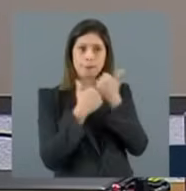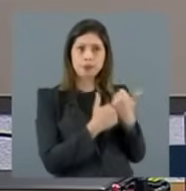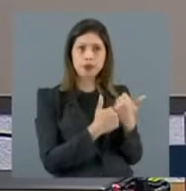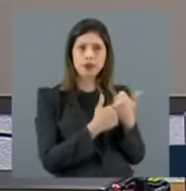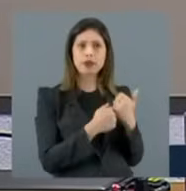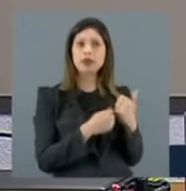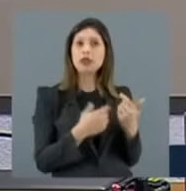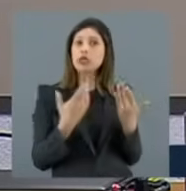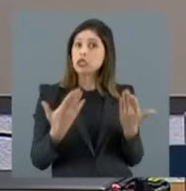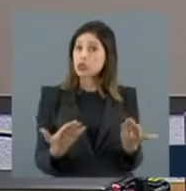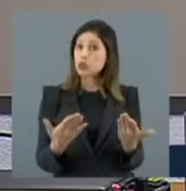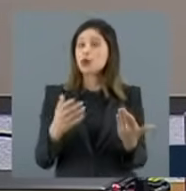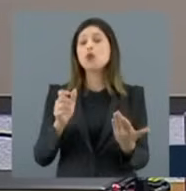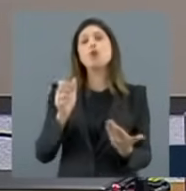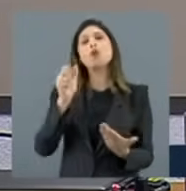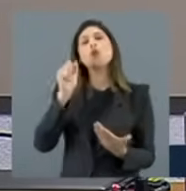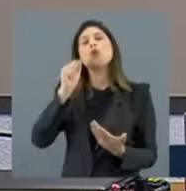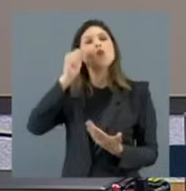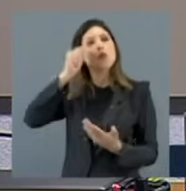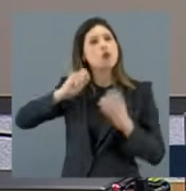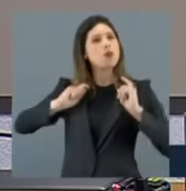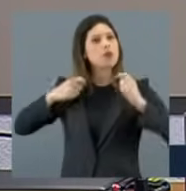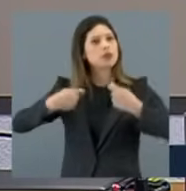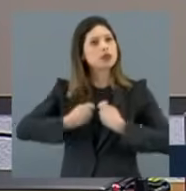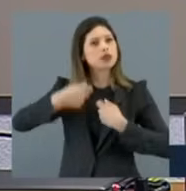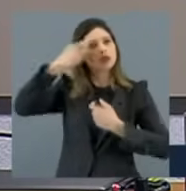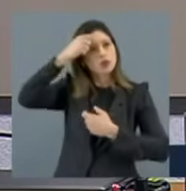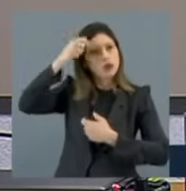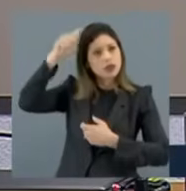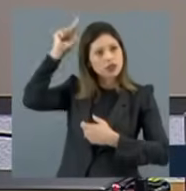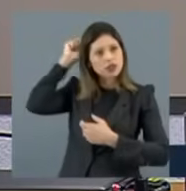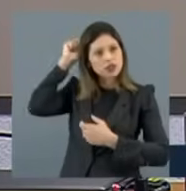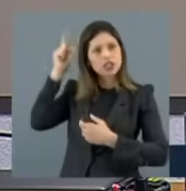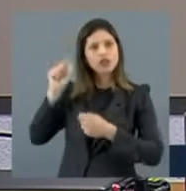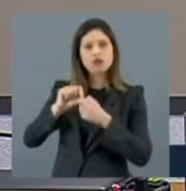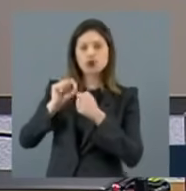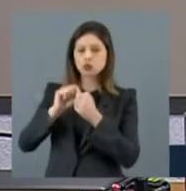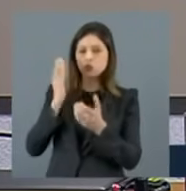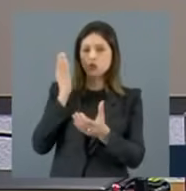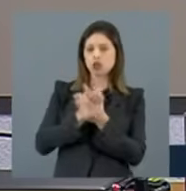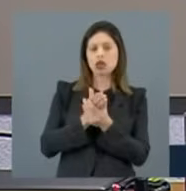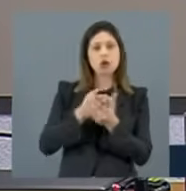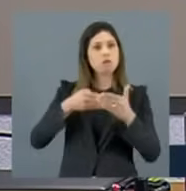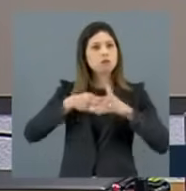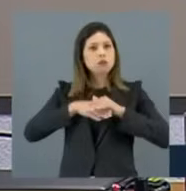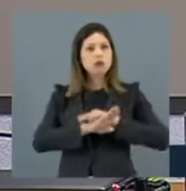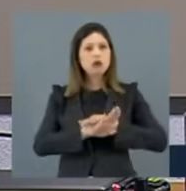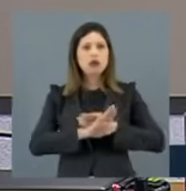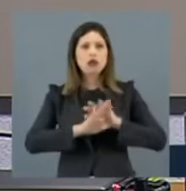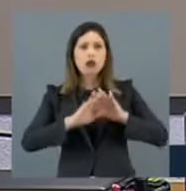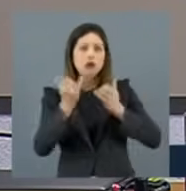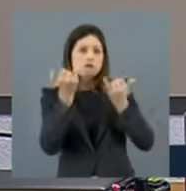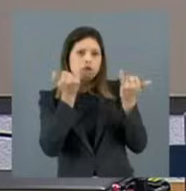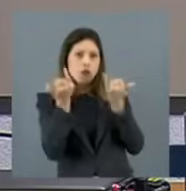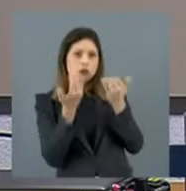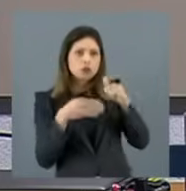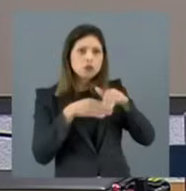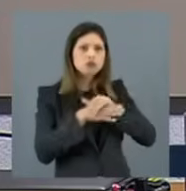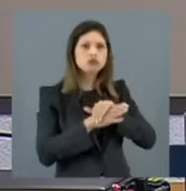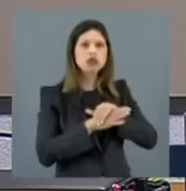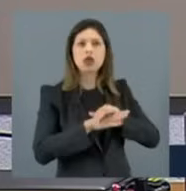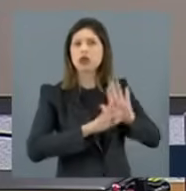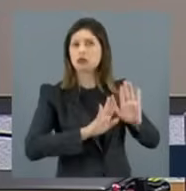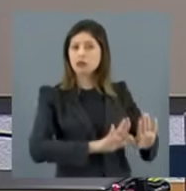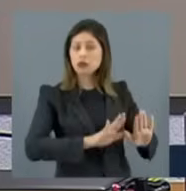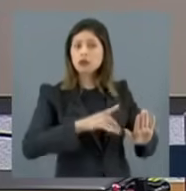Alexandre de Moraes não apenas arquivou a denúncia, como incluiu Bolsonaro e o partido dele no inquérito das milícias